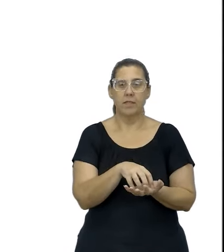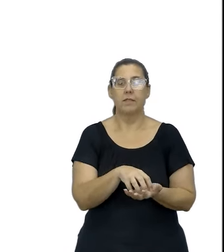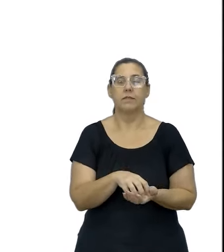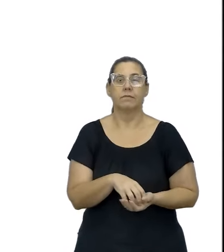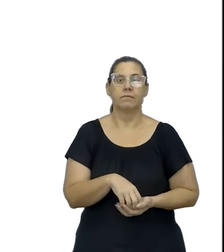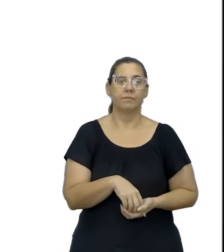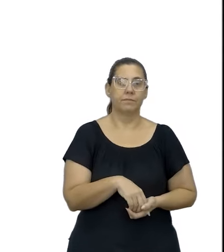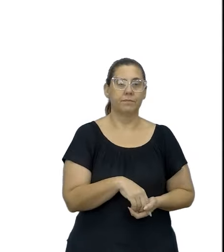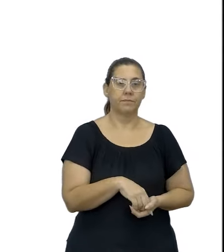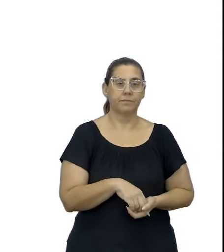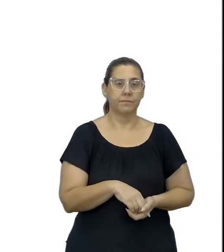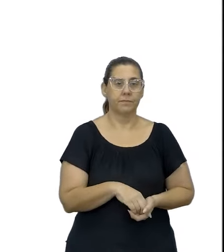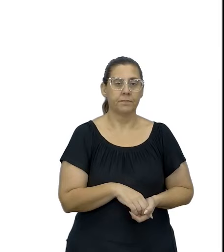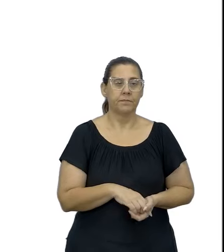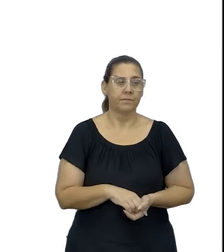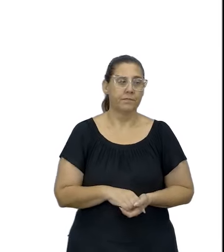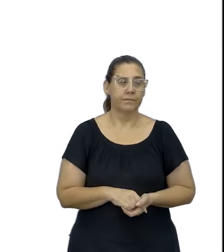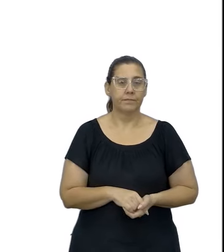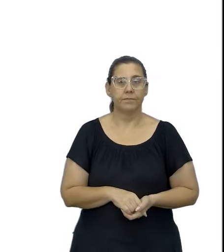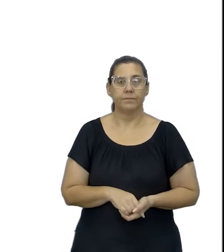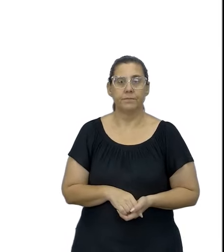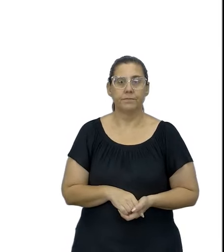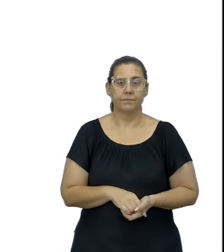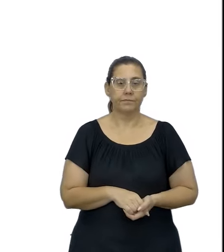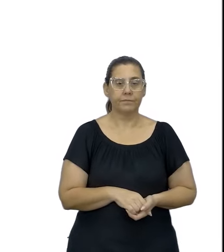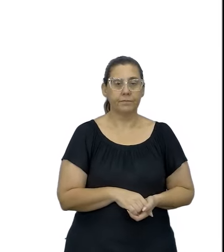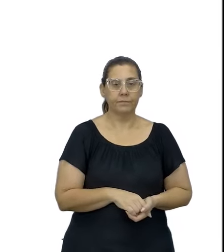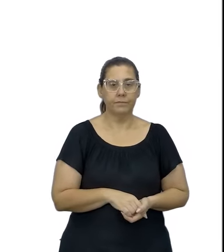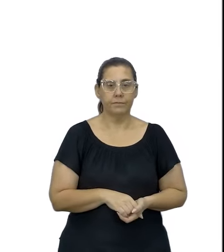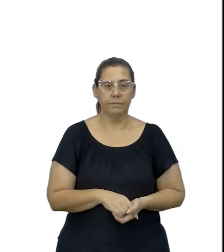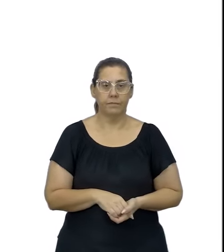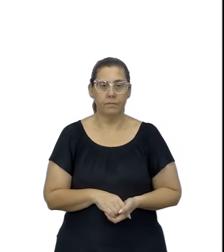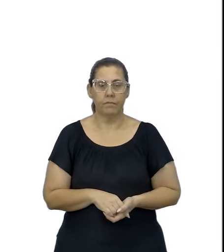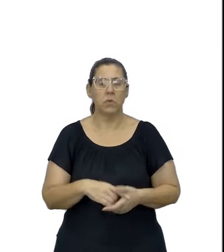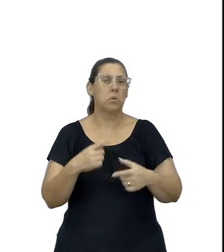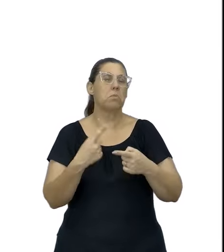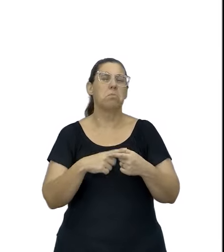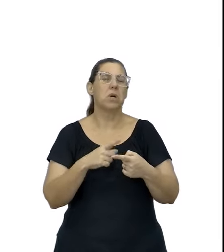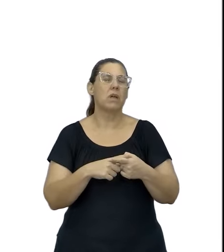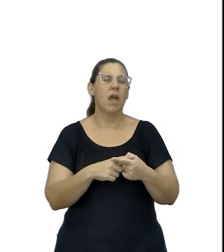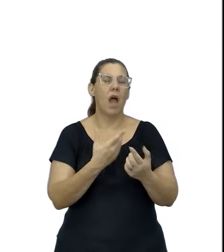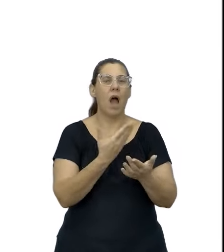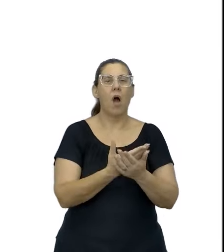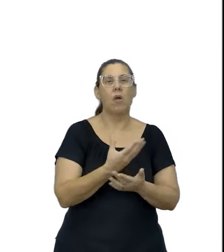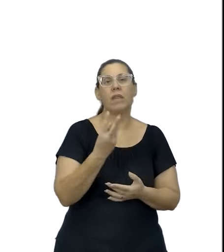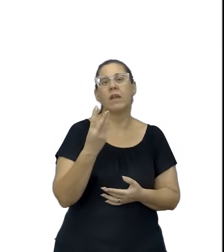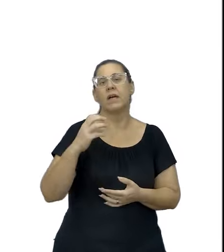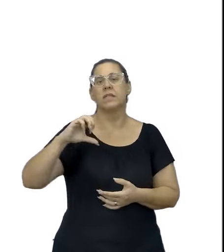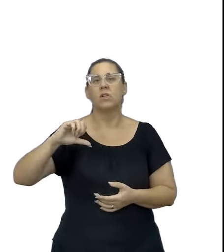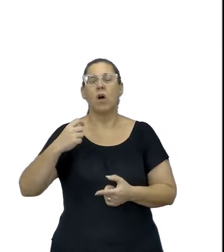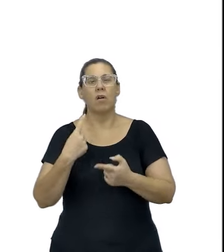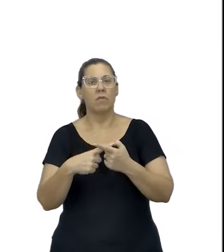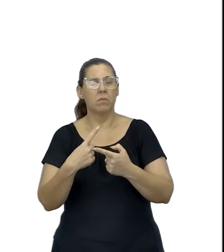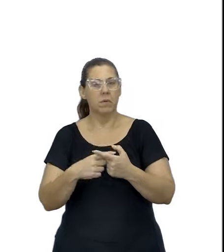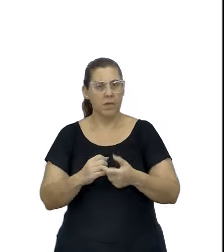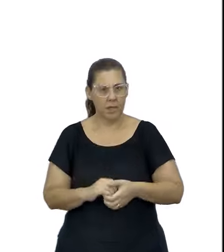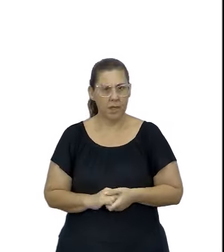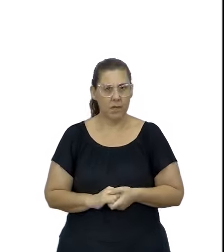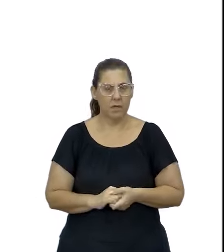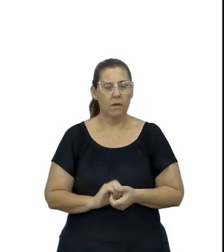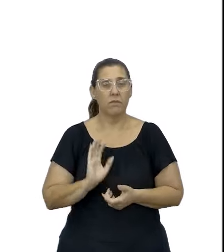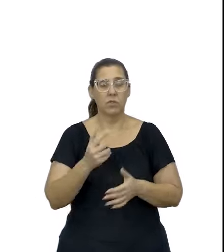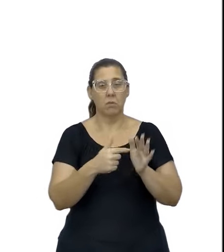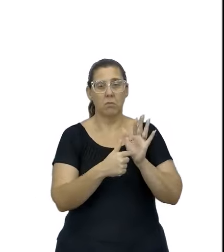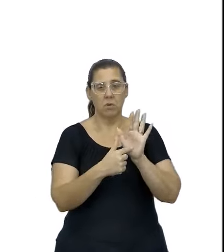9. Tá? Então, agora, por que a aula 3 e 9? Por que a gente trouxe ela? Como a gente